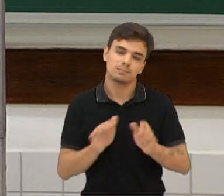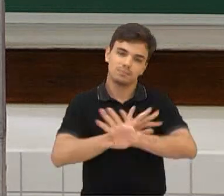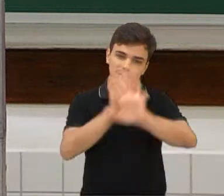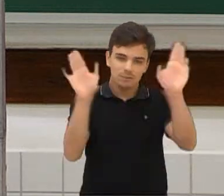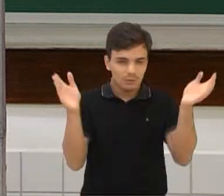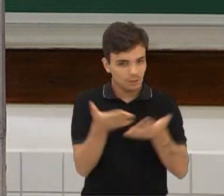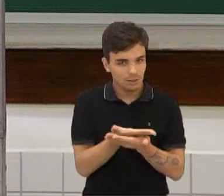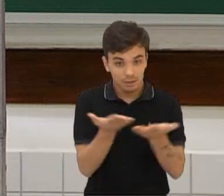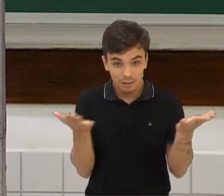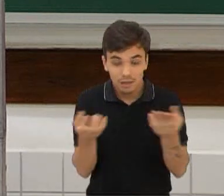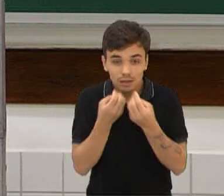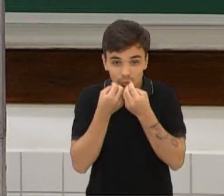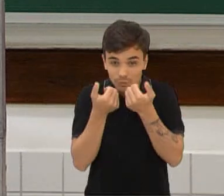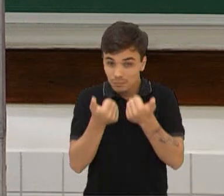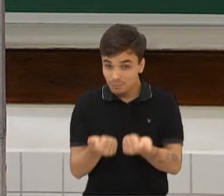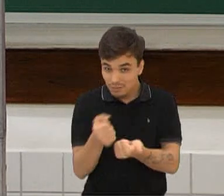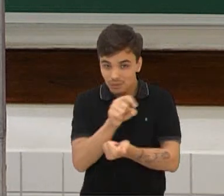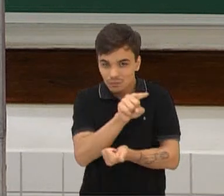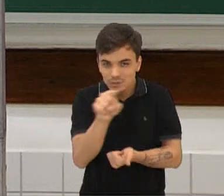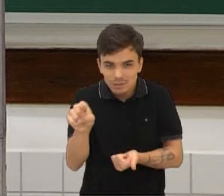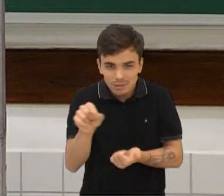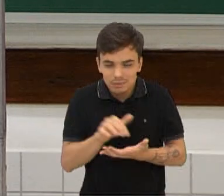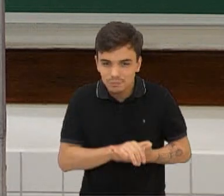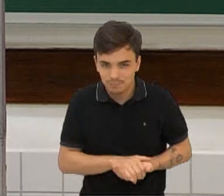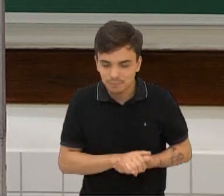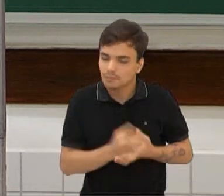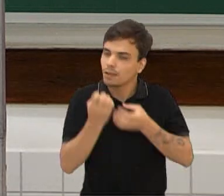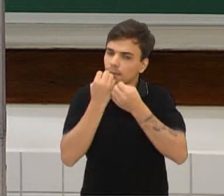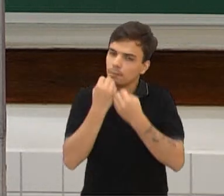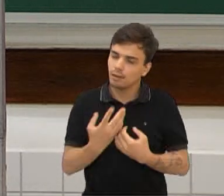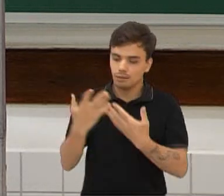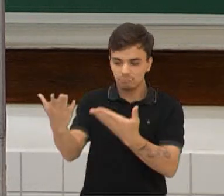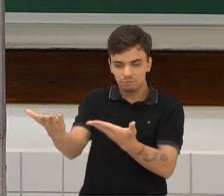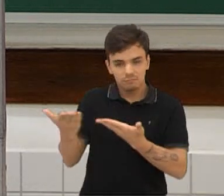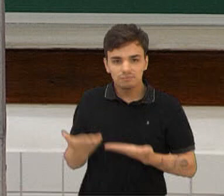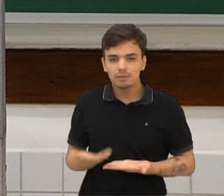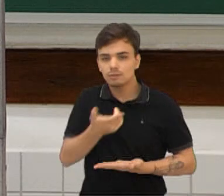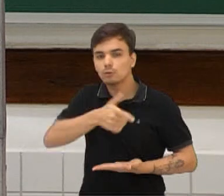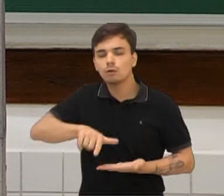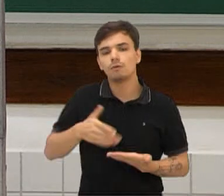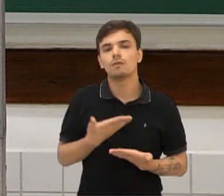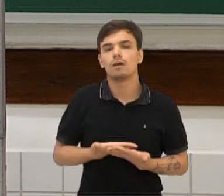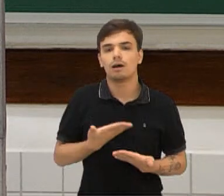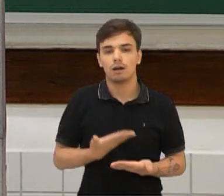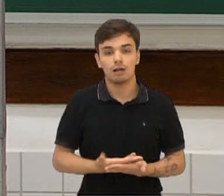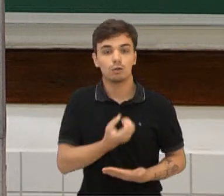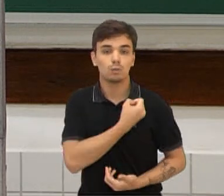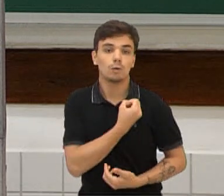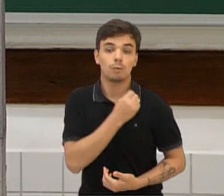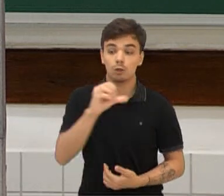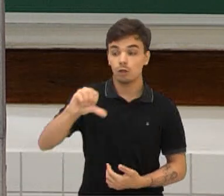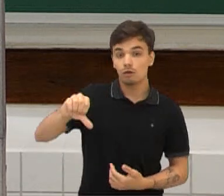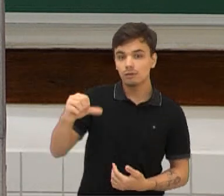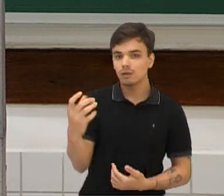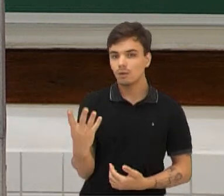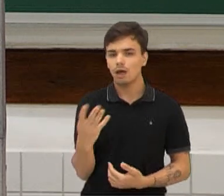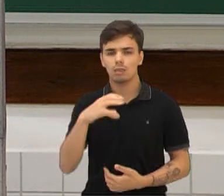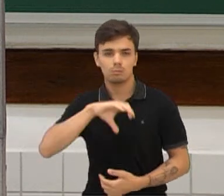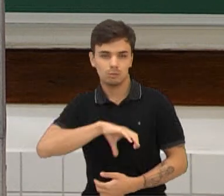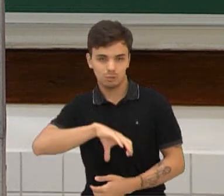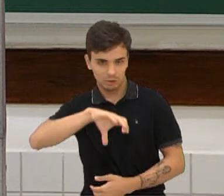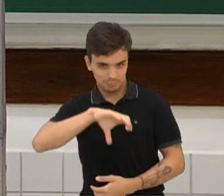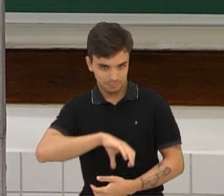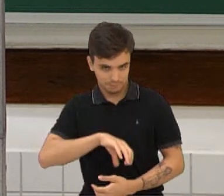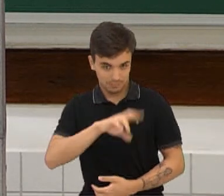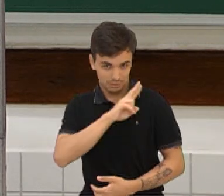Olá, galerinha! Tudo certinho com vocês? Sejam bem-vindos à aula número 94 de Língua